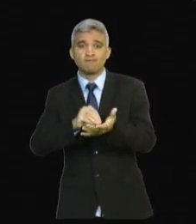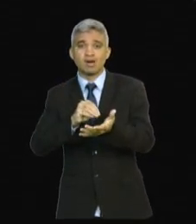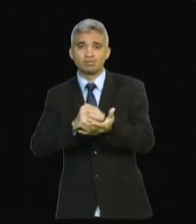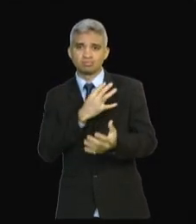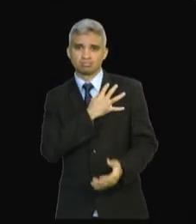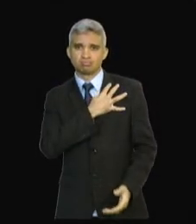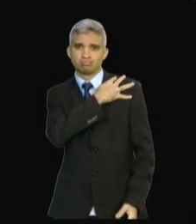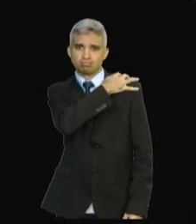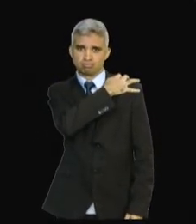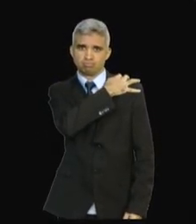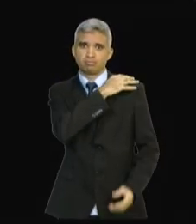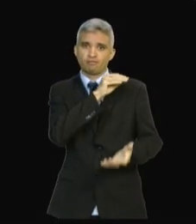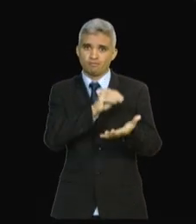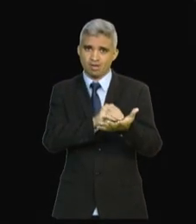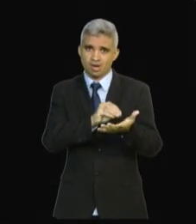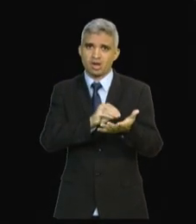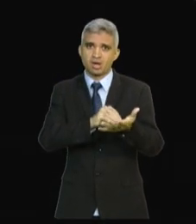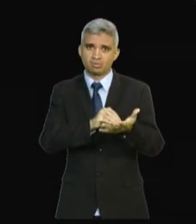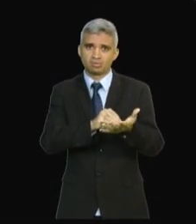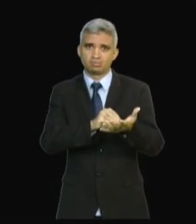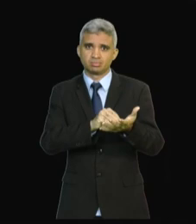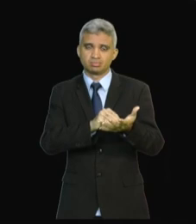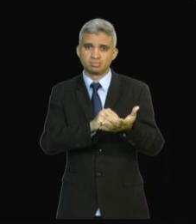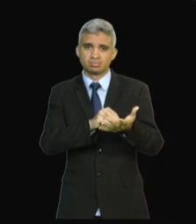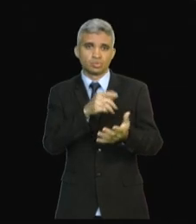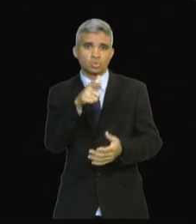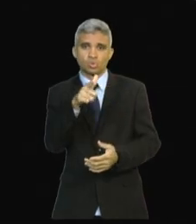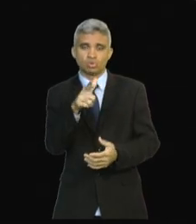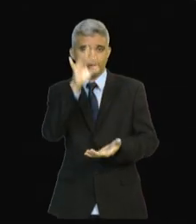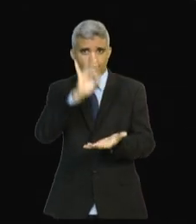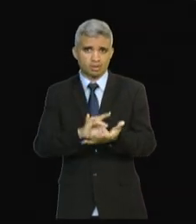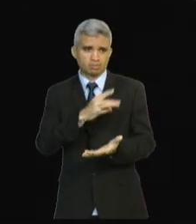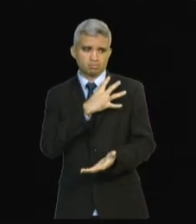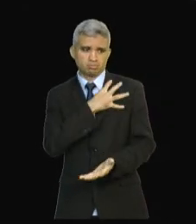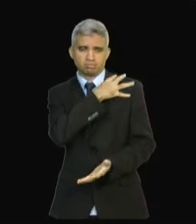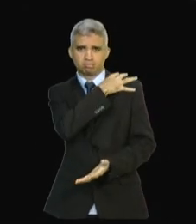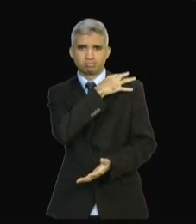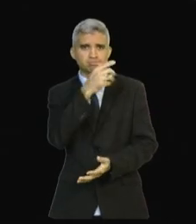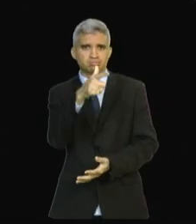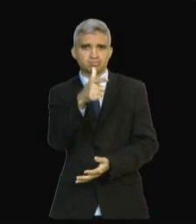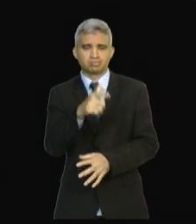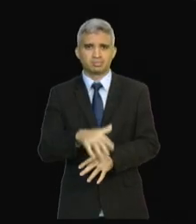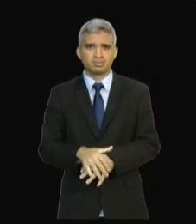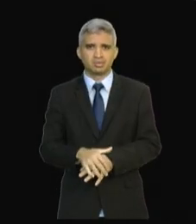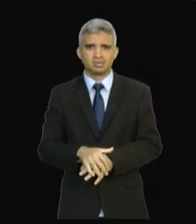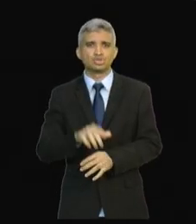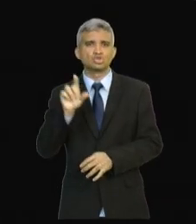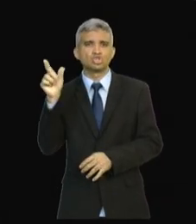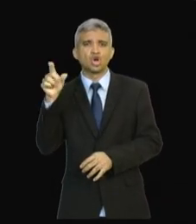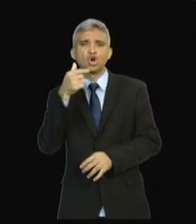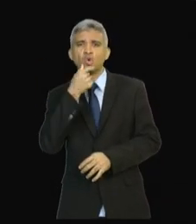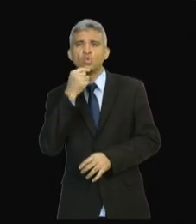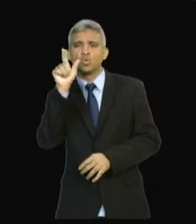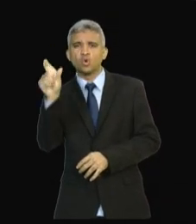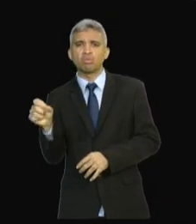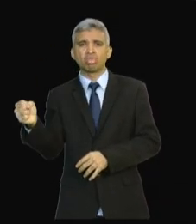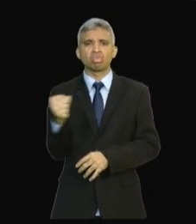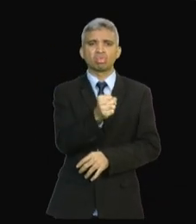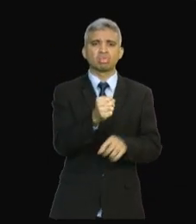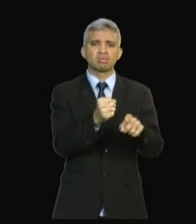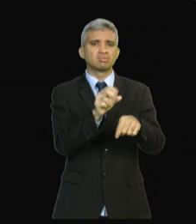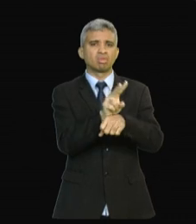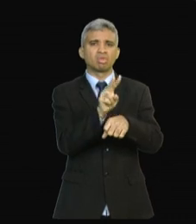comandante, tem um ocupante de cargo. A prova disso, senhor presidente. E chamar atenção quando ainda adolescente, tinha um